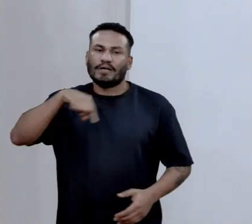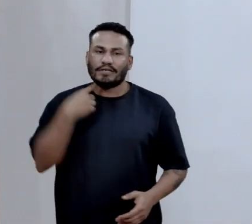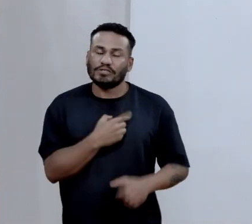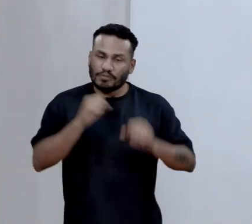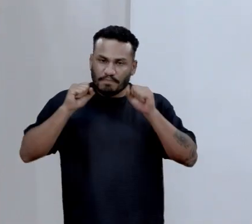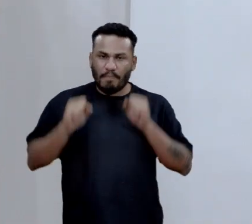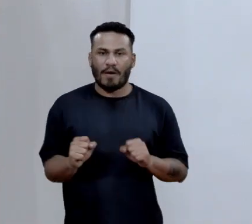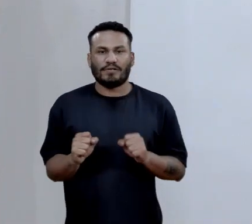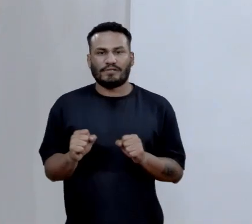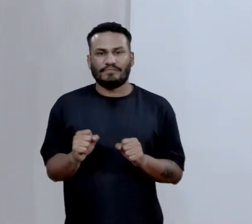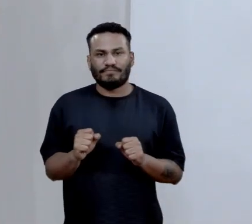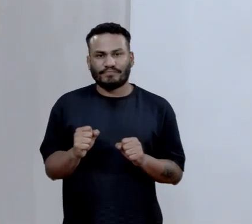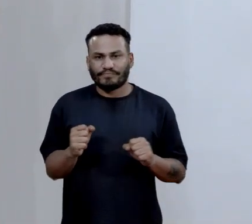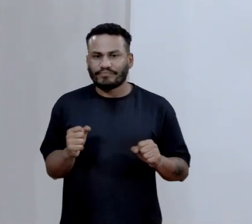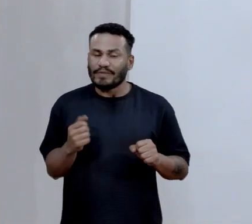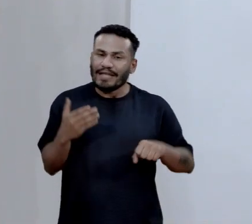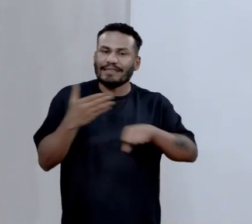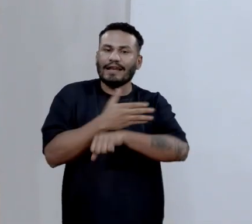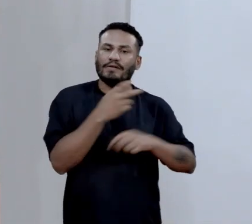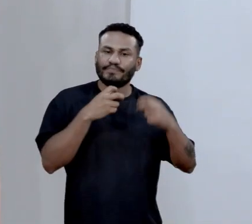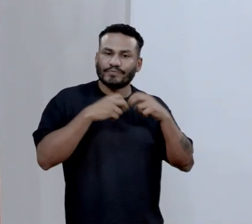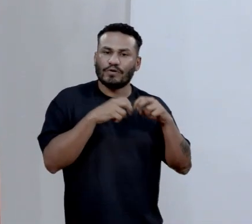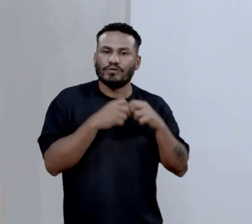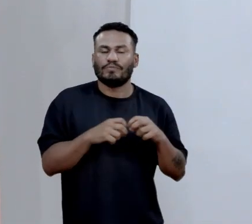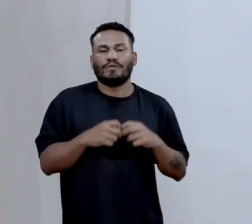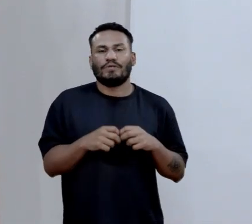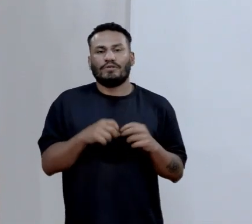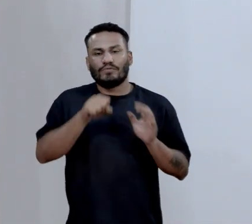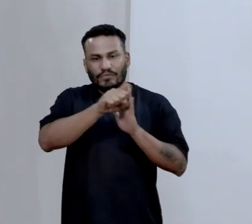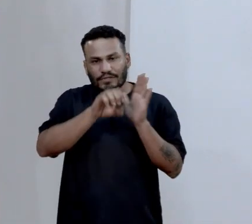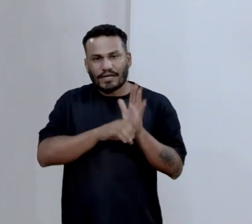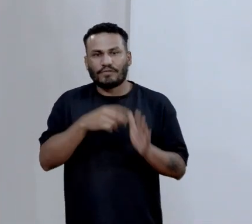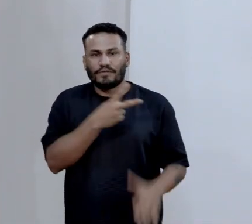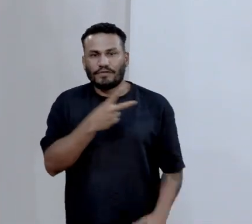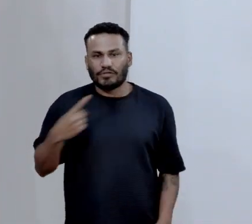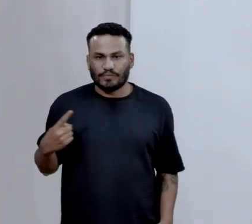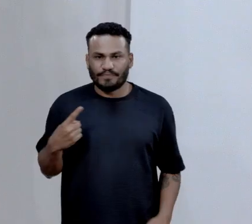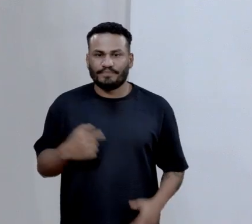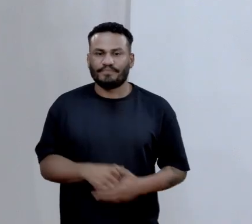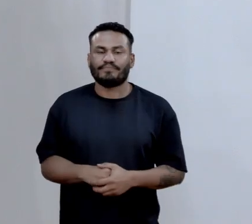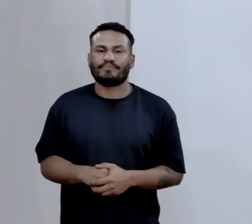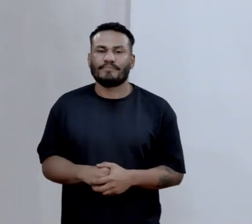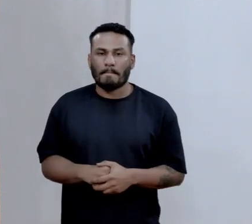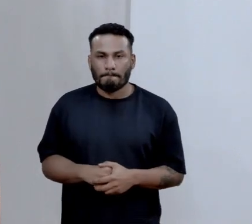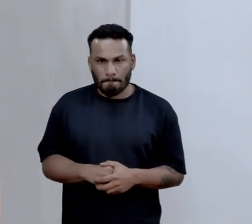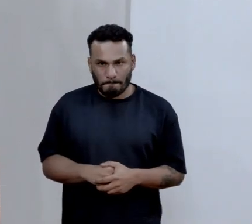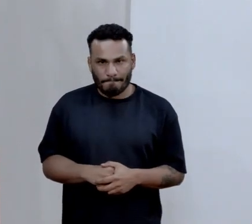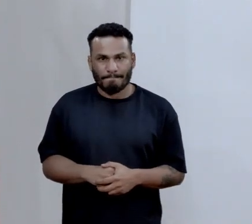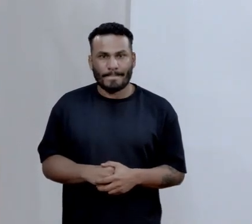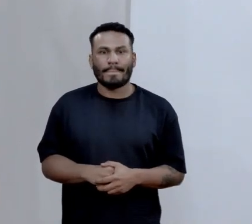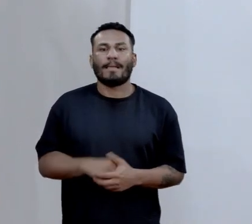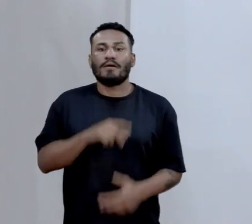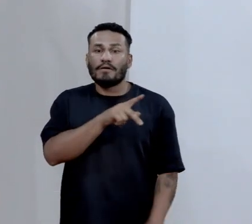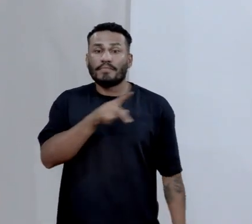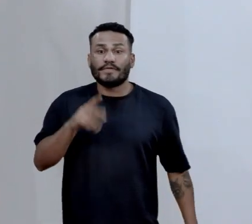possa adentrar o transporte coletivo de Blumenau século XXI. E dizer assim, né, vereador professor Gilson, eu